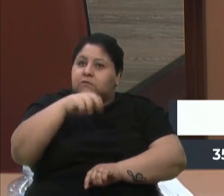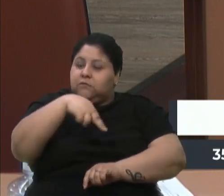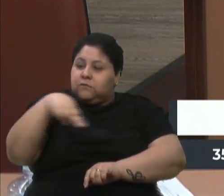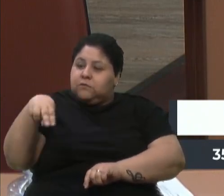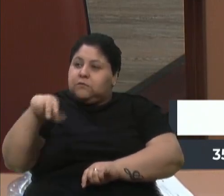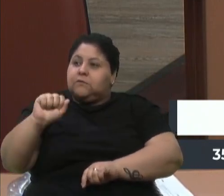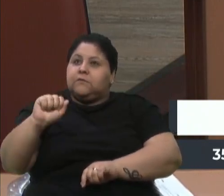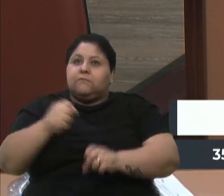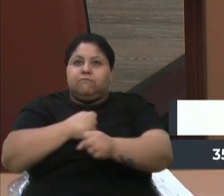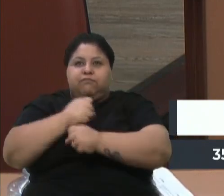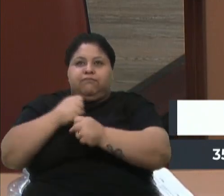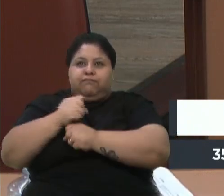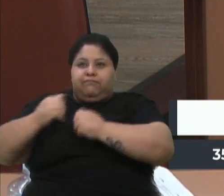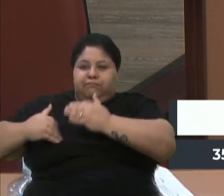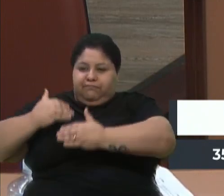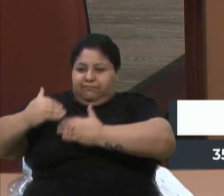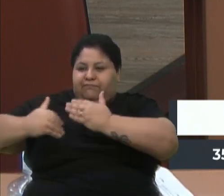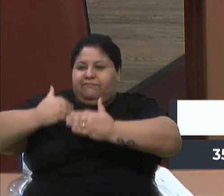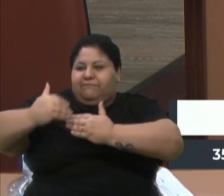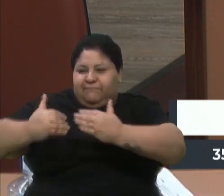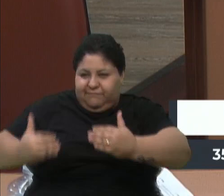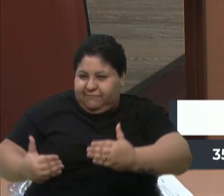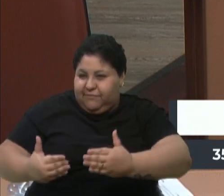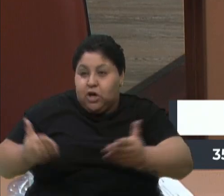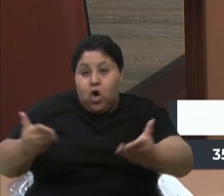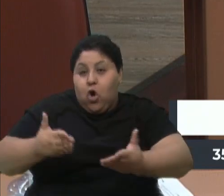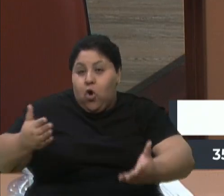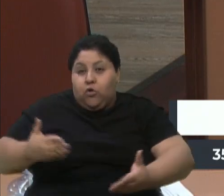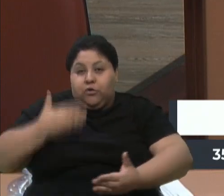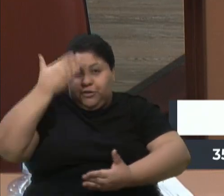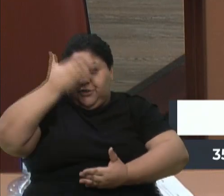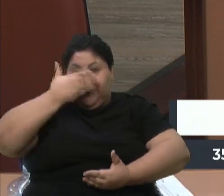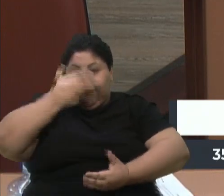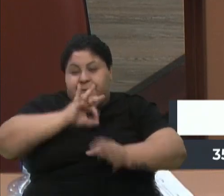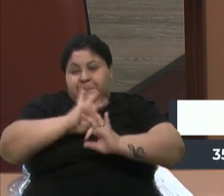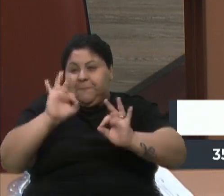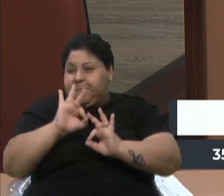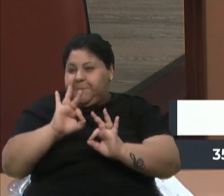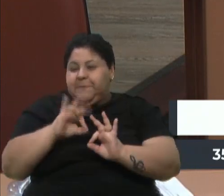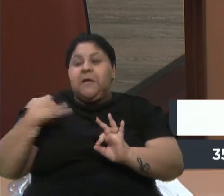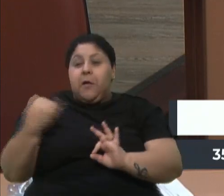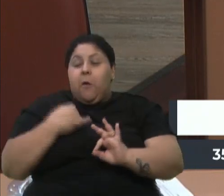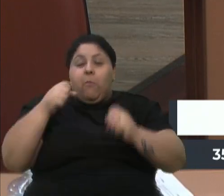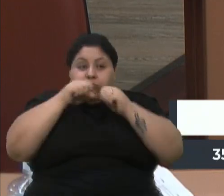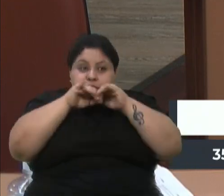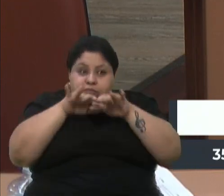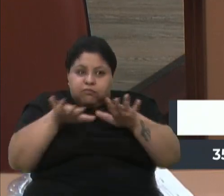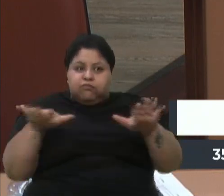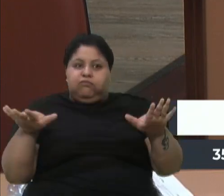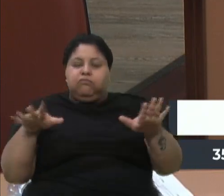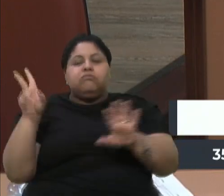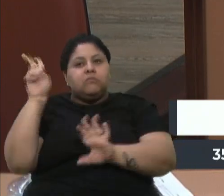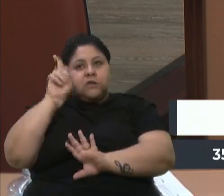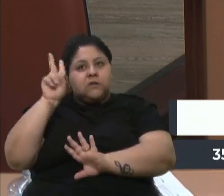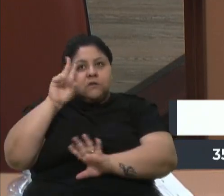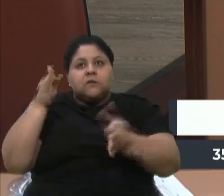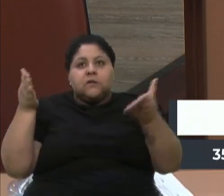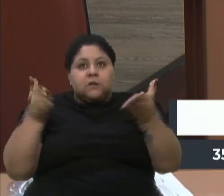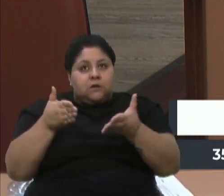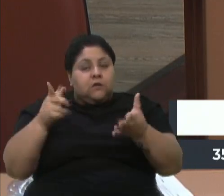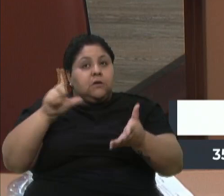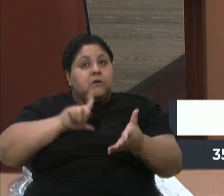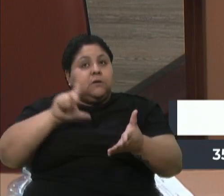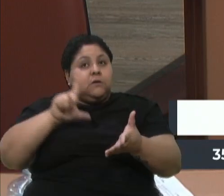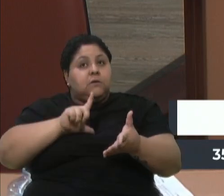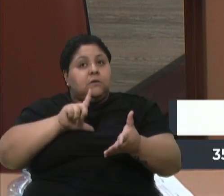mais visualizar isso. Então, quanto seria importante que a gente pudesse, de fato, expandir, e lembrando, inclusive, que agora nós temos recursos